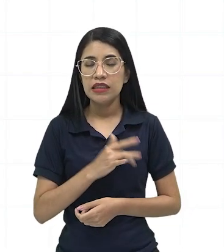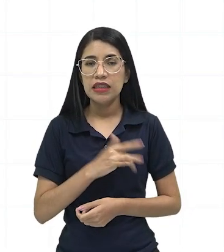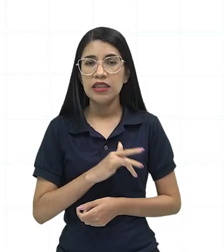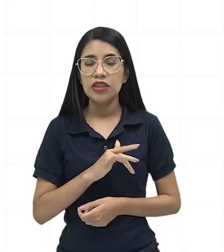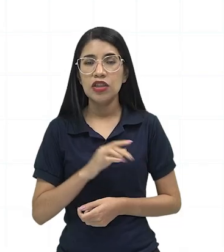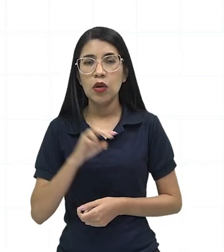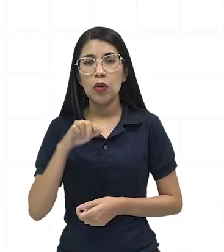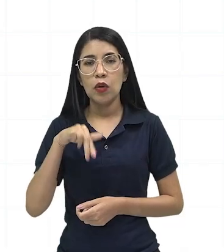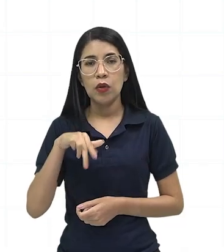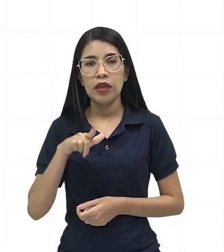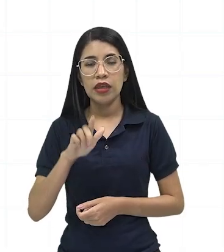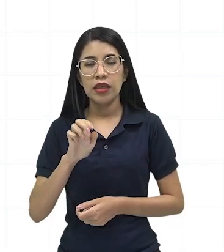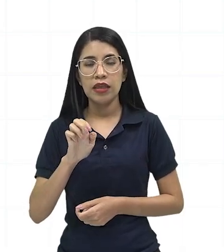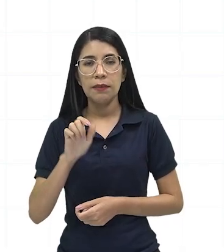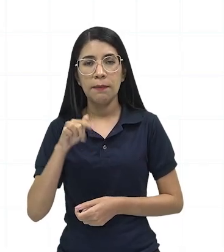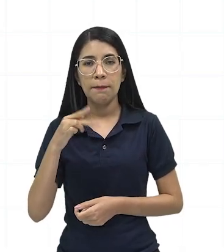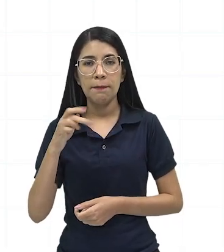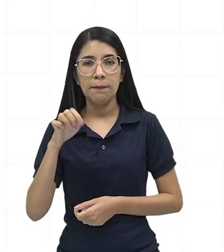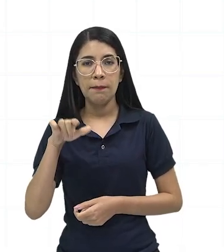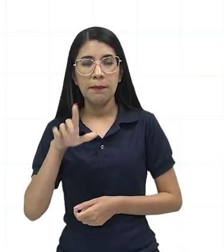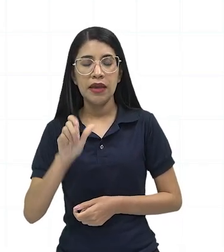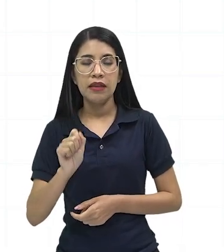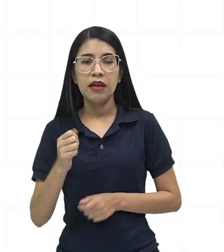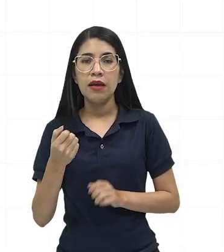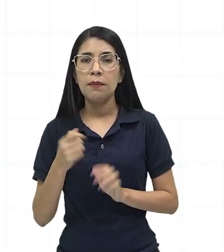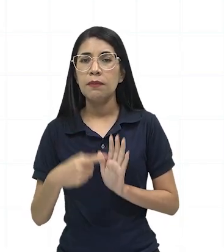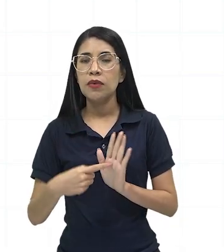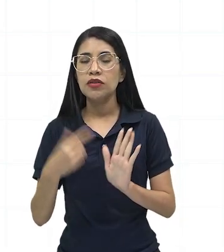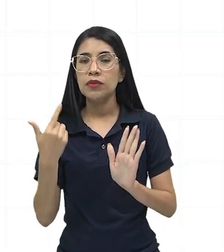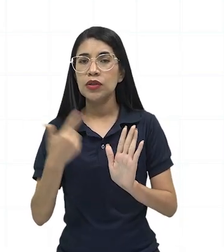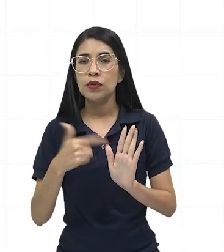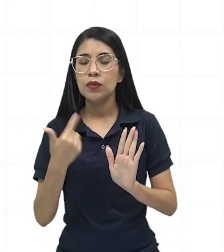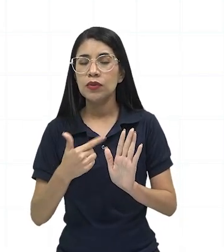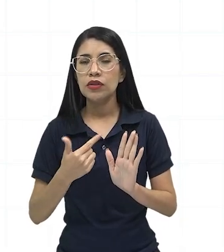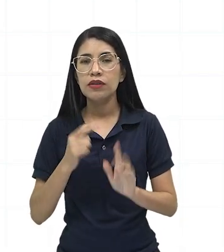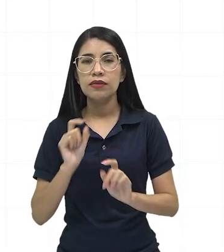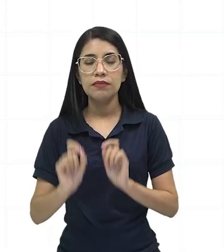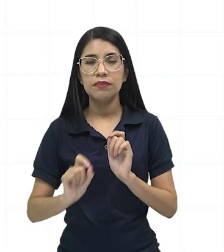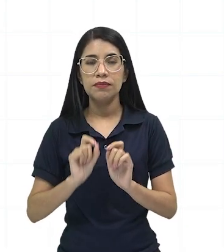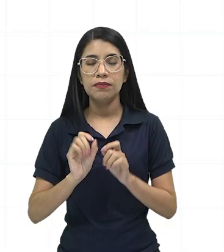uma ironia, uma ideia, de